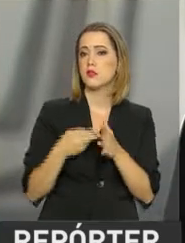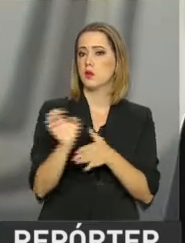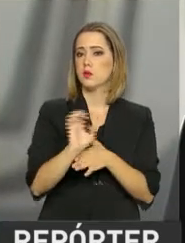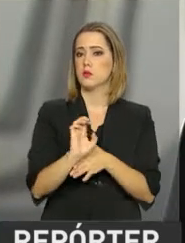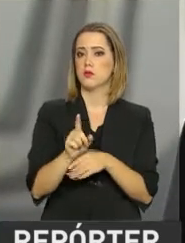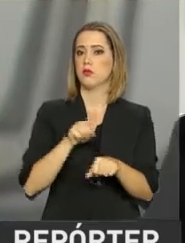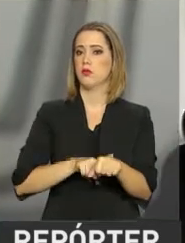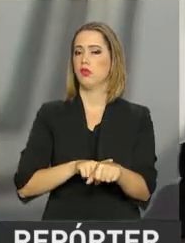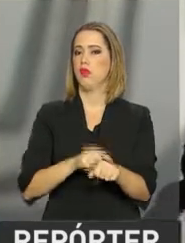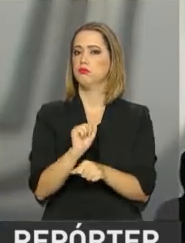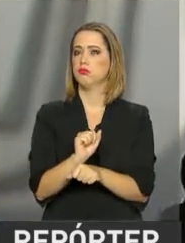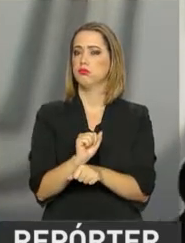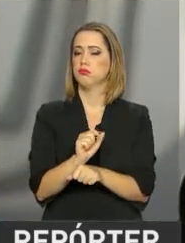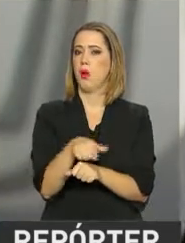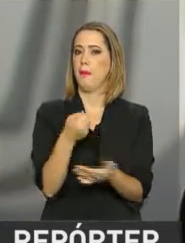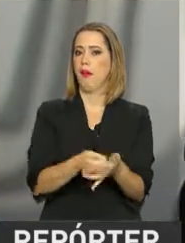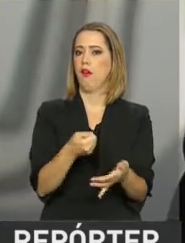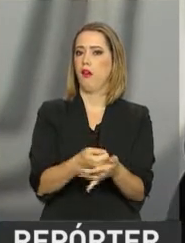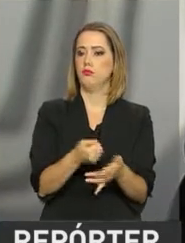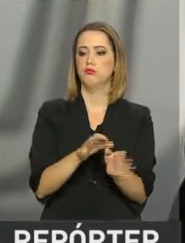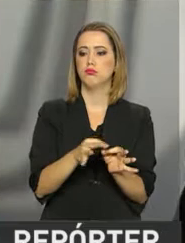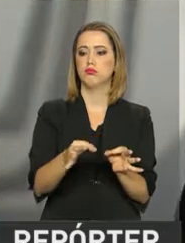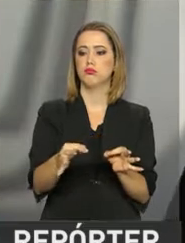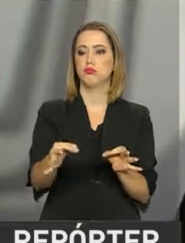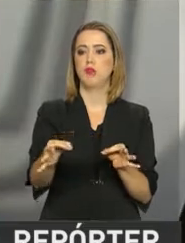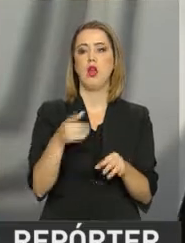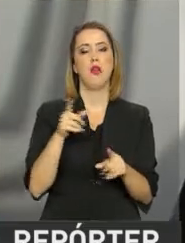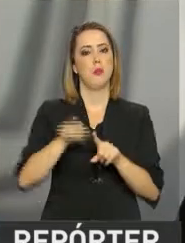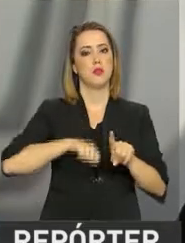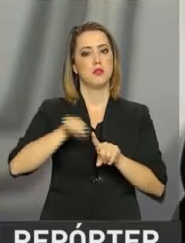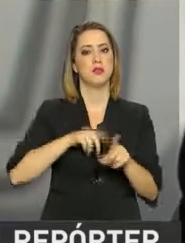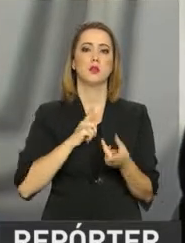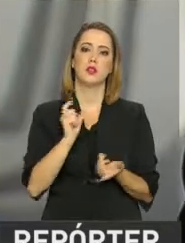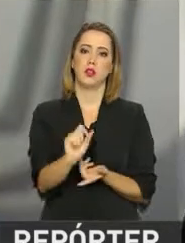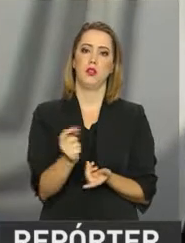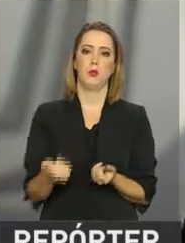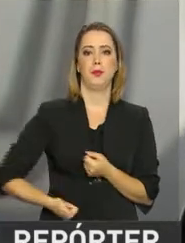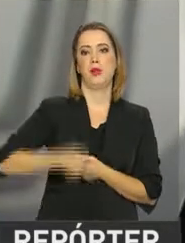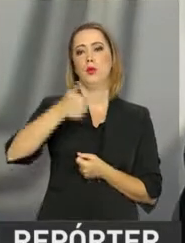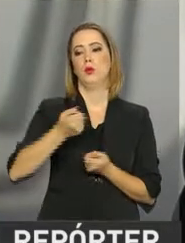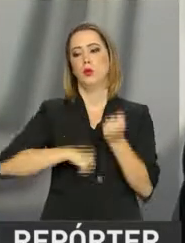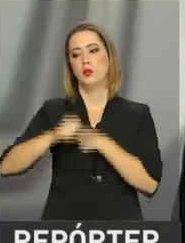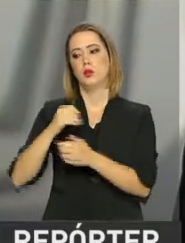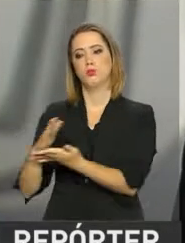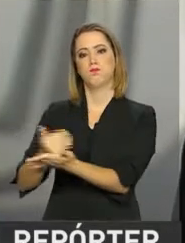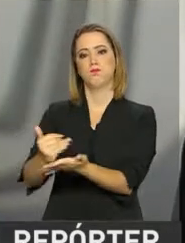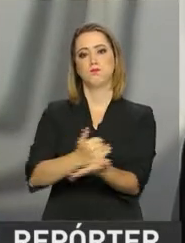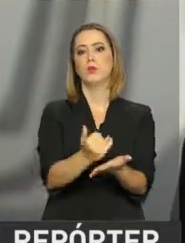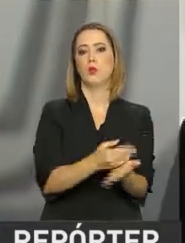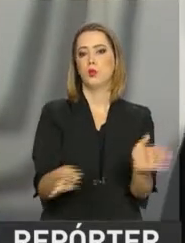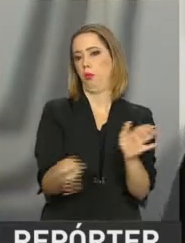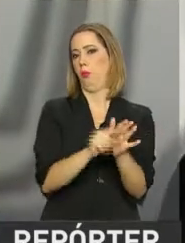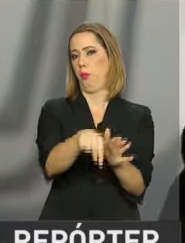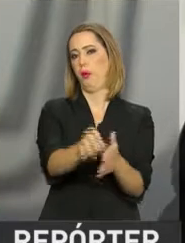pagar a sua dívida durante vários meses para que haja eu houvesse uma recuperação financeira dos próprios